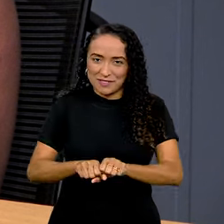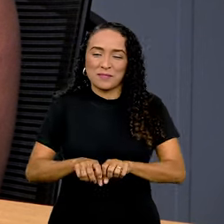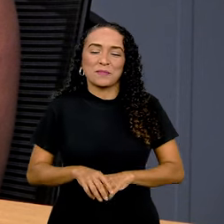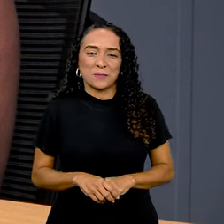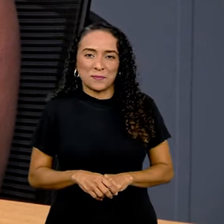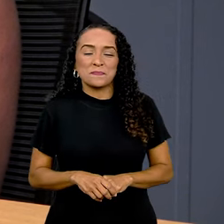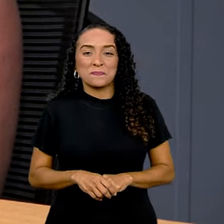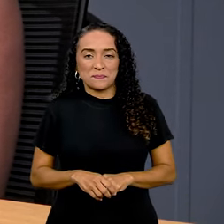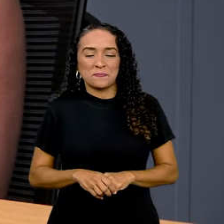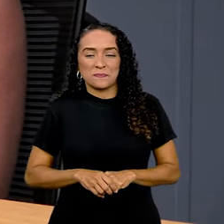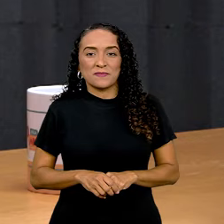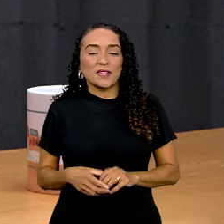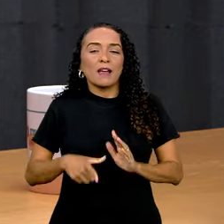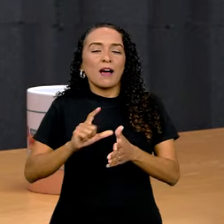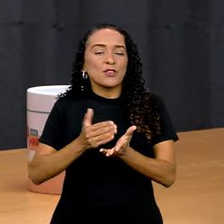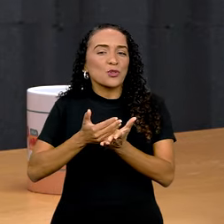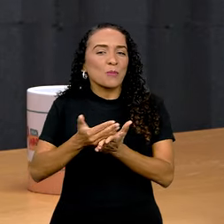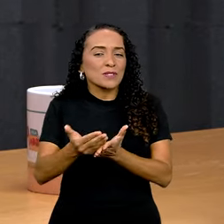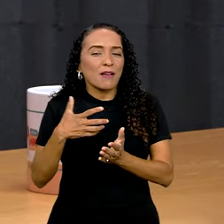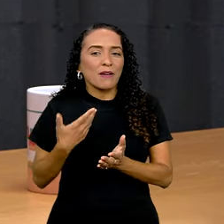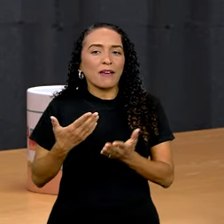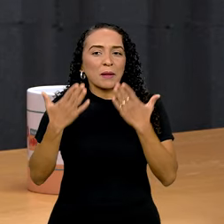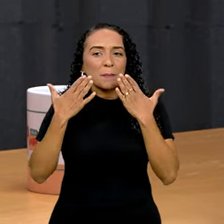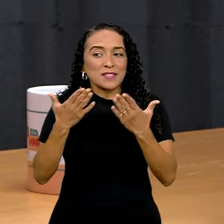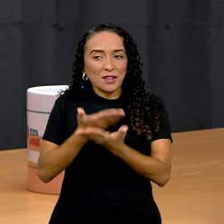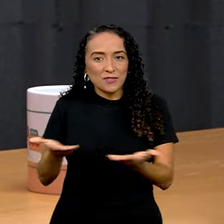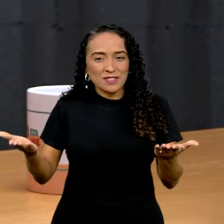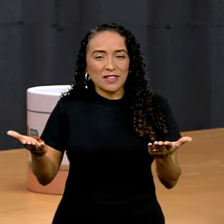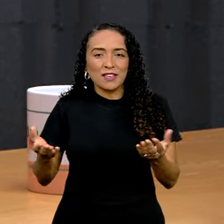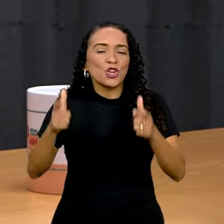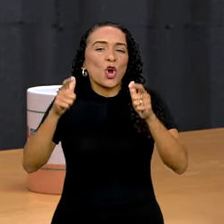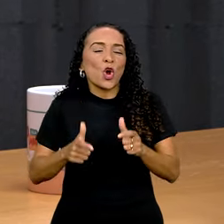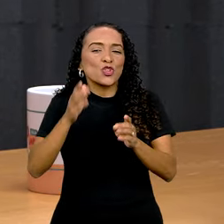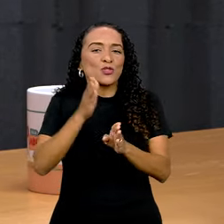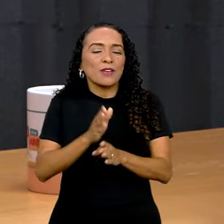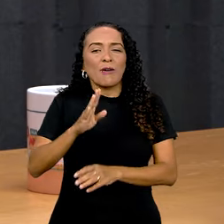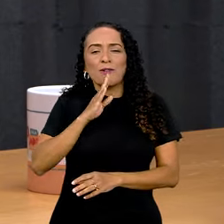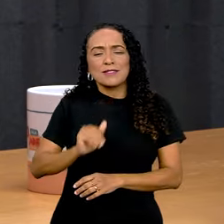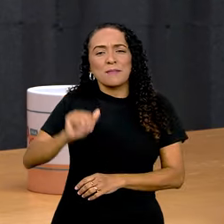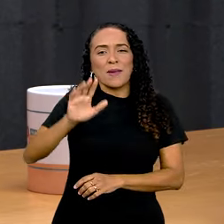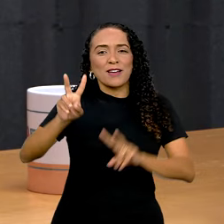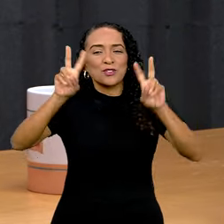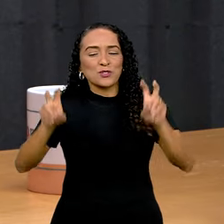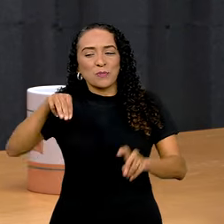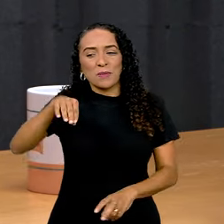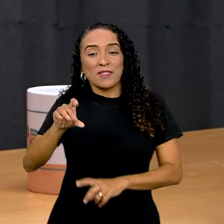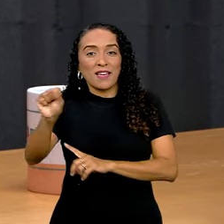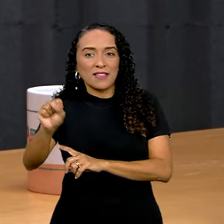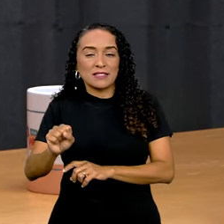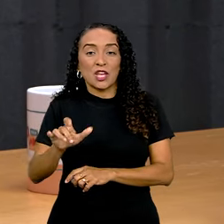sistema muito bem antes de começarmos eu quero apresentar a vocês os caminhos para vocês conhecerem mais sobre o